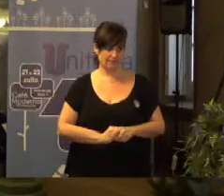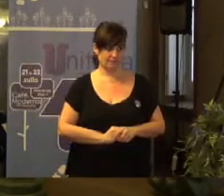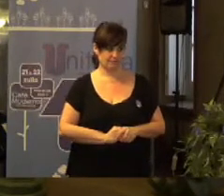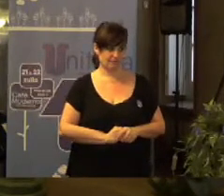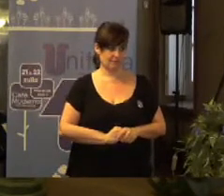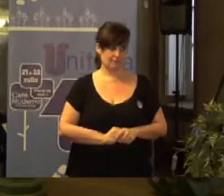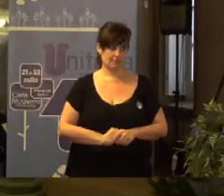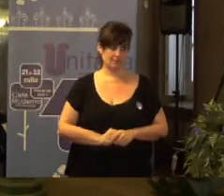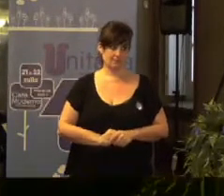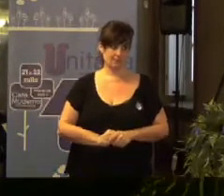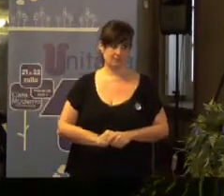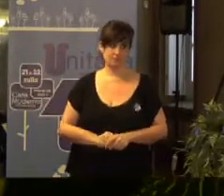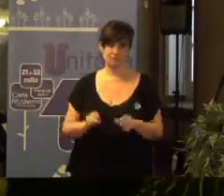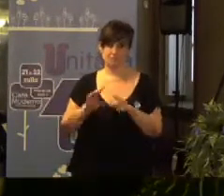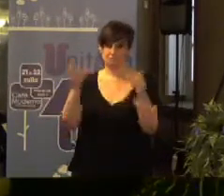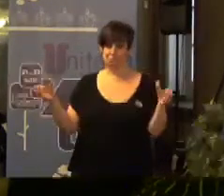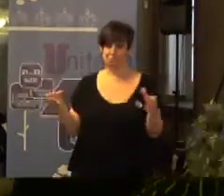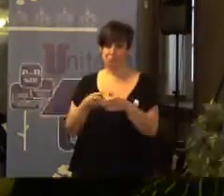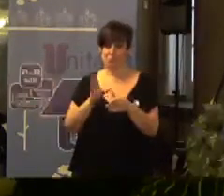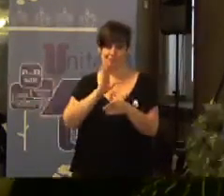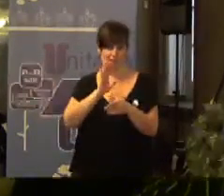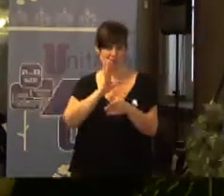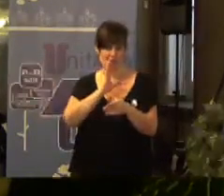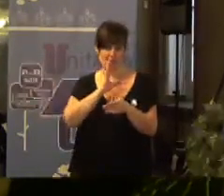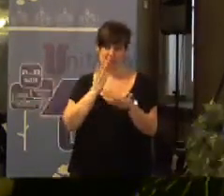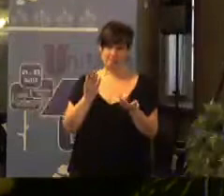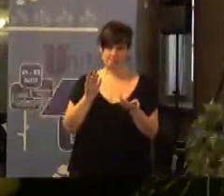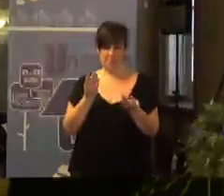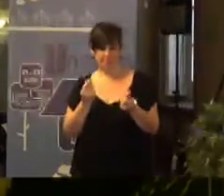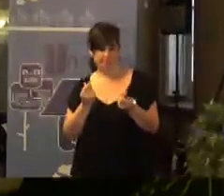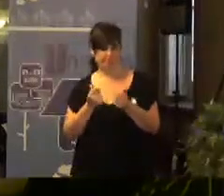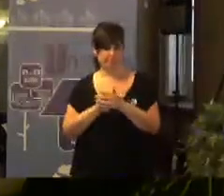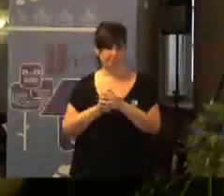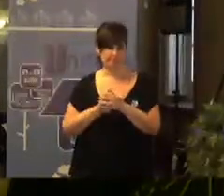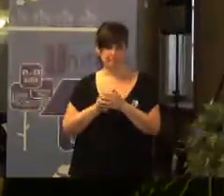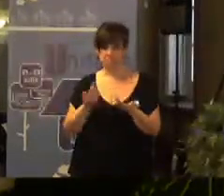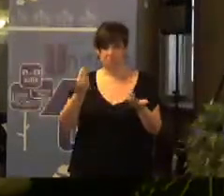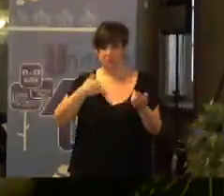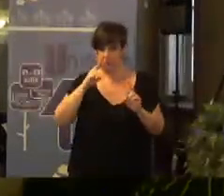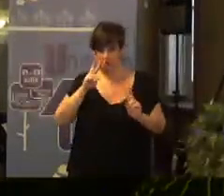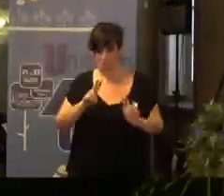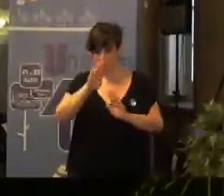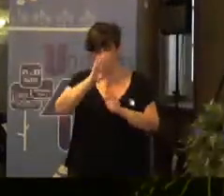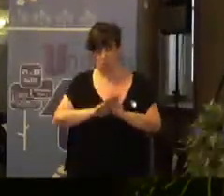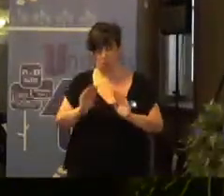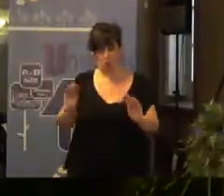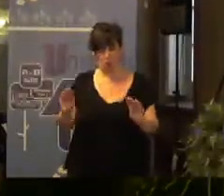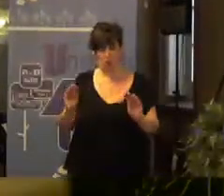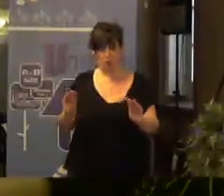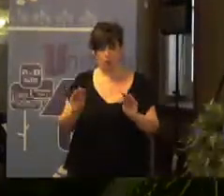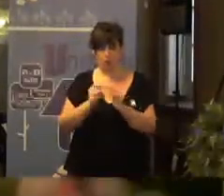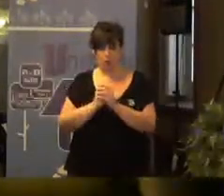A existência da geringonça não mudou a natureza dos partidos. Nem a natureza, nem o programa. E é por isso